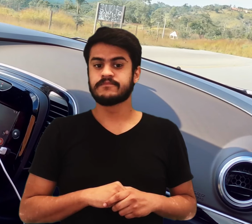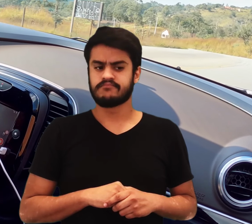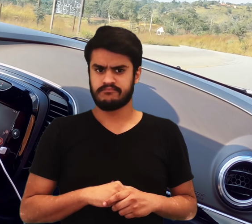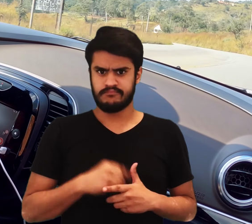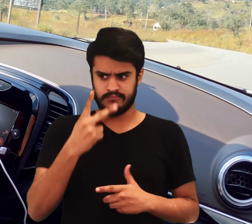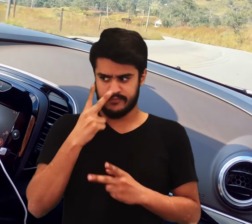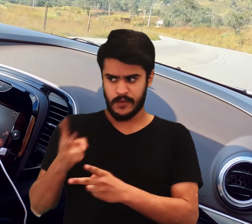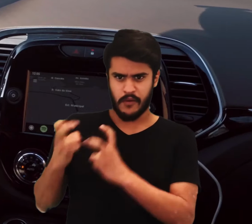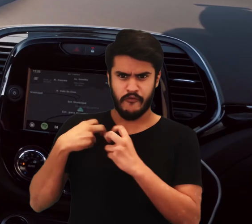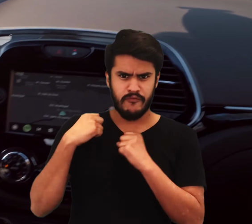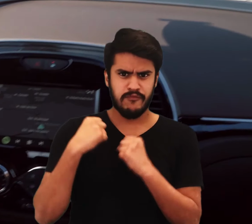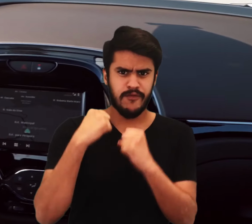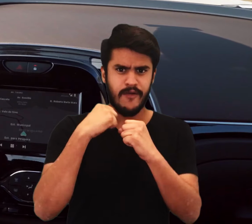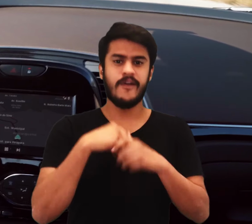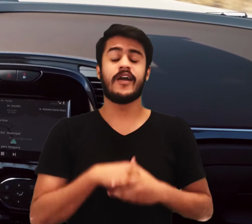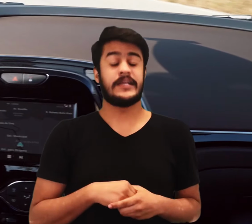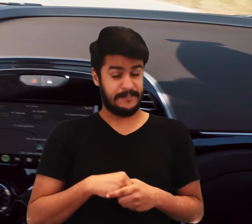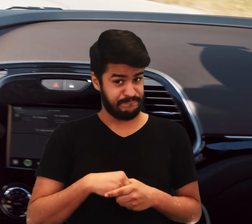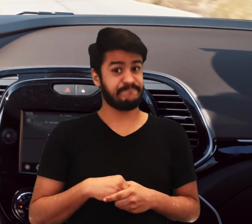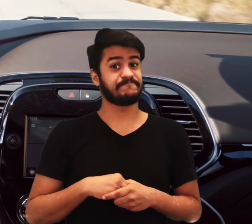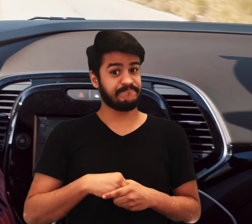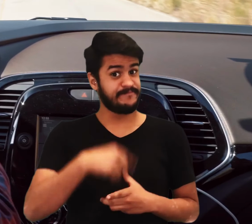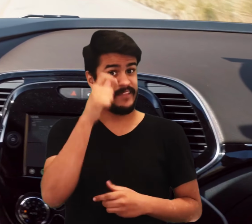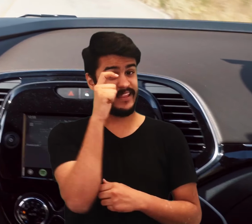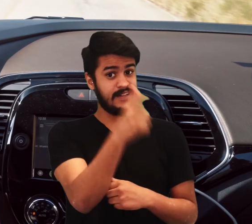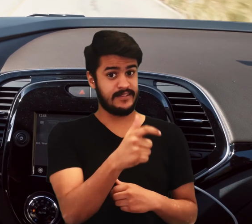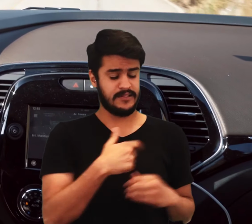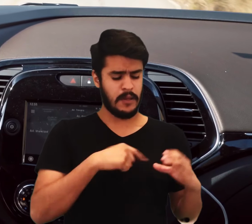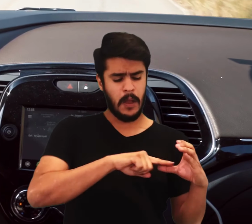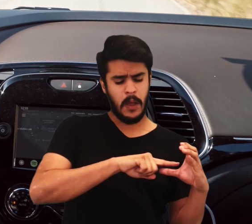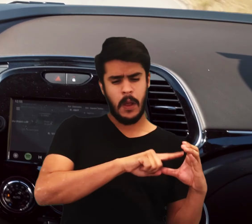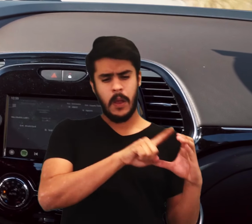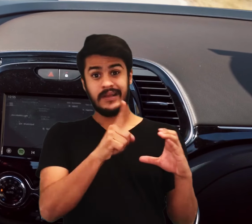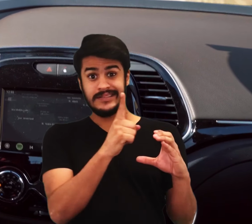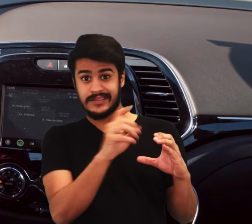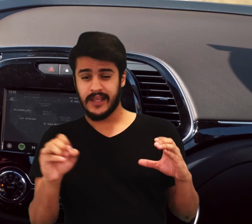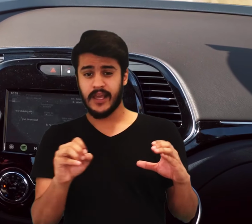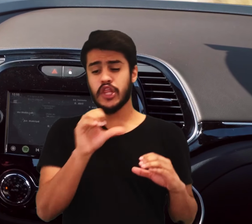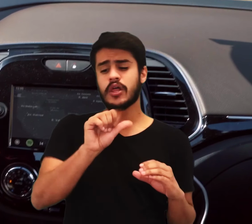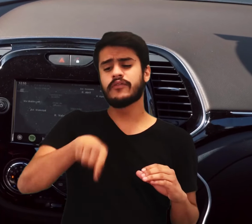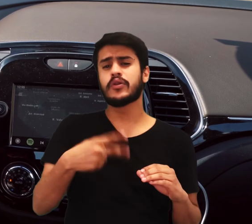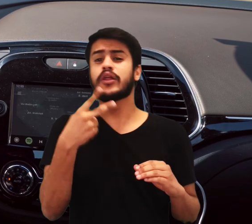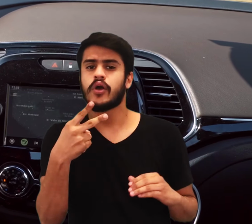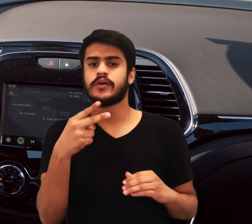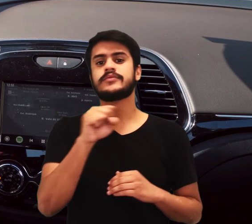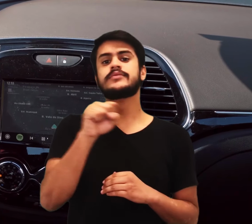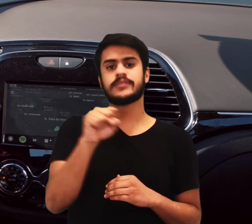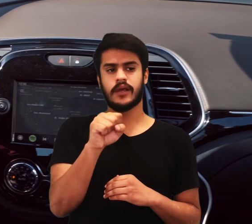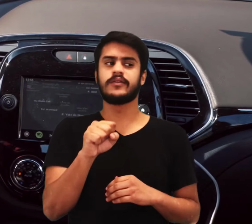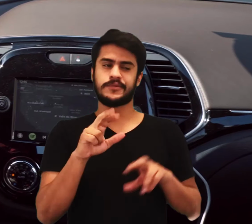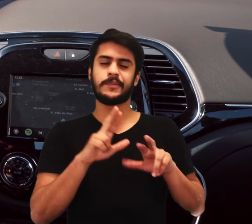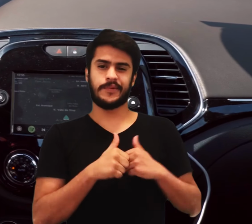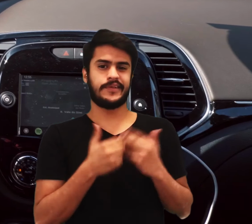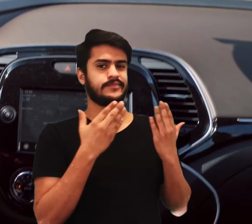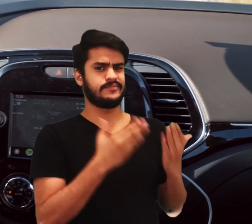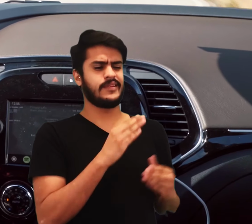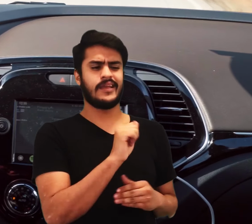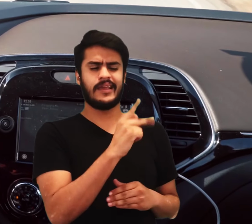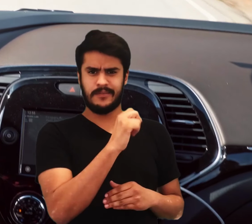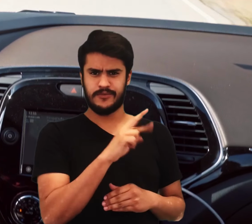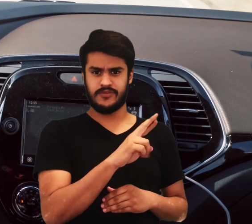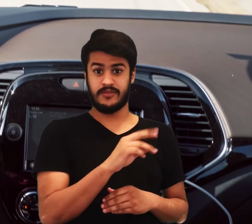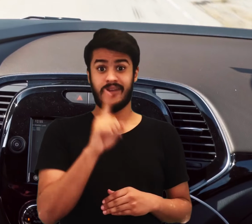Vocês sentiram aí a força, né? Bem interessante. 0 a 100 declarado em 9,2 segundos, mas dele aí com uma certa segurança o